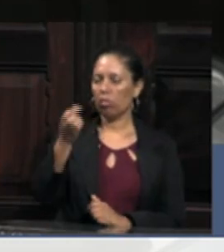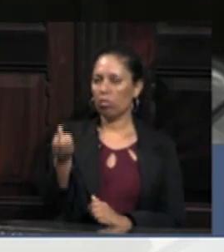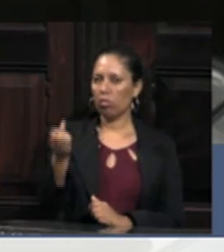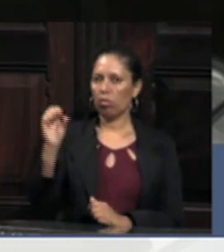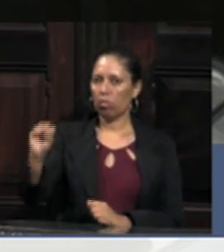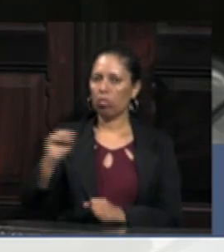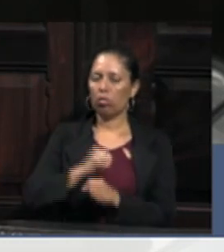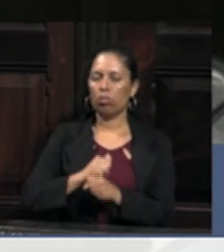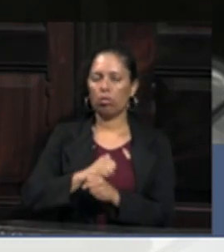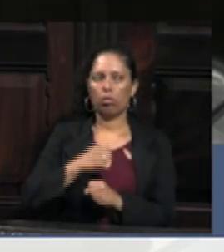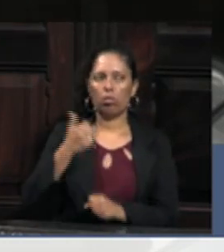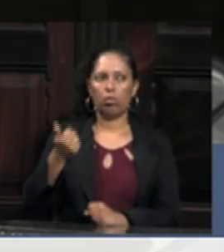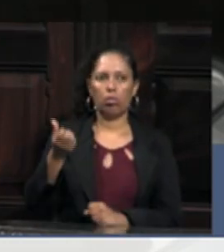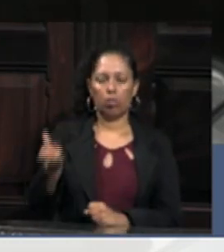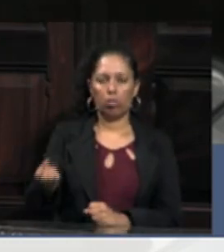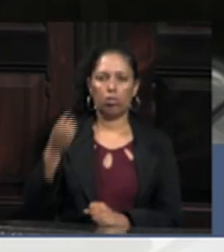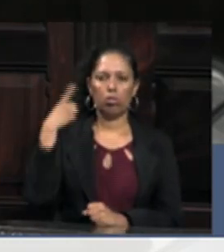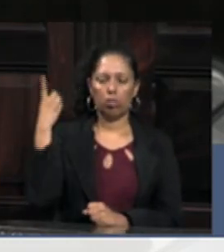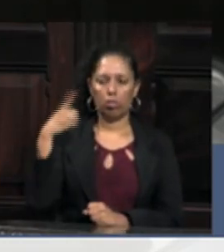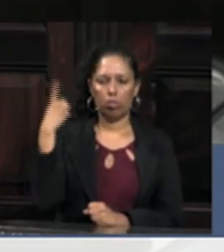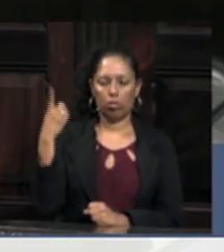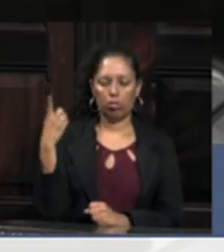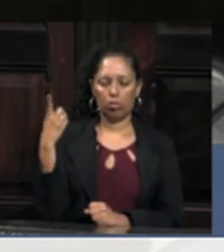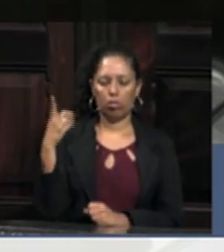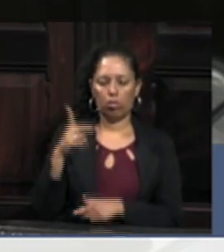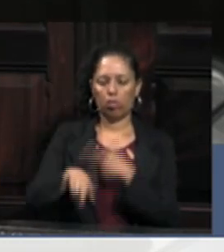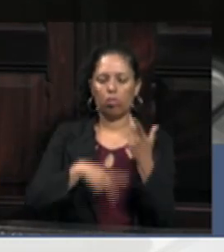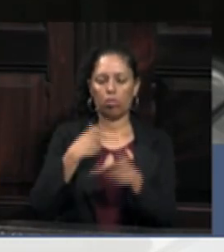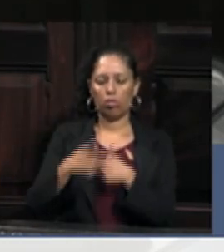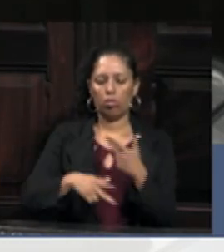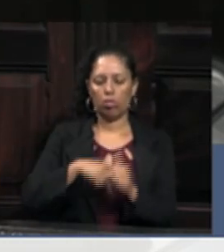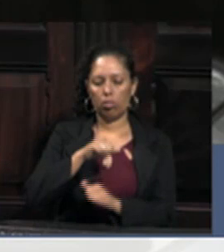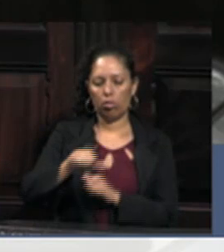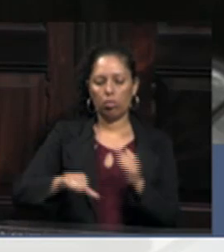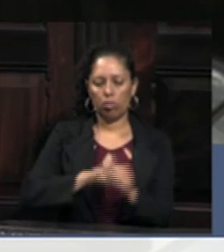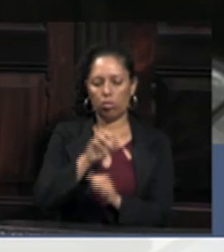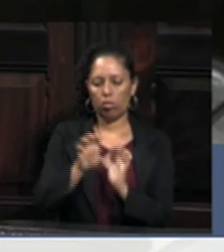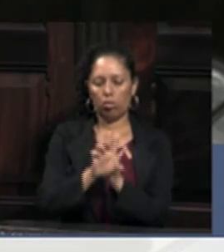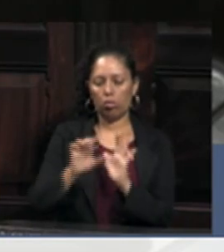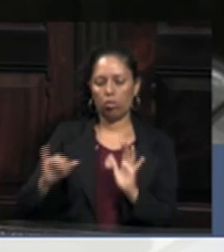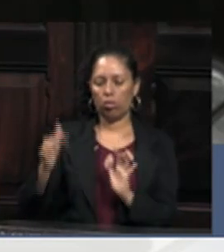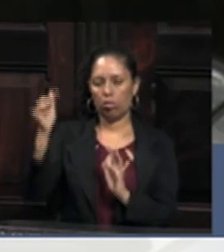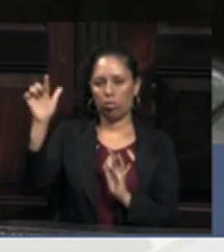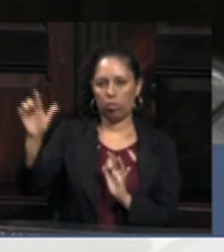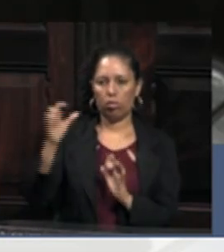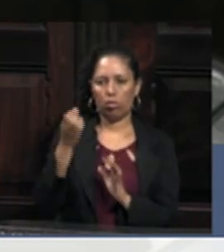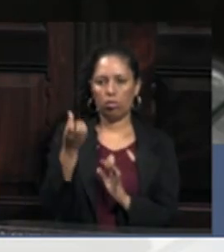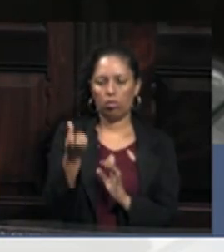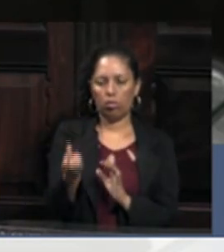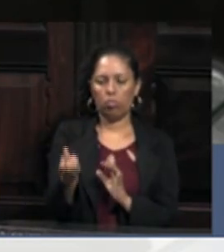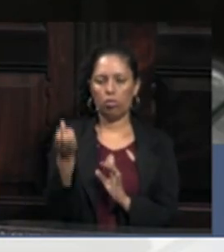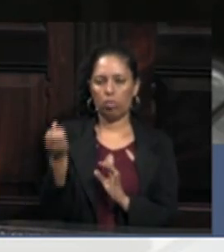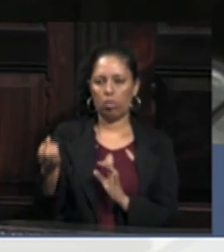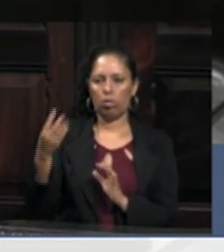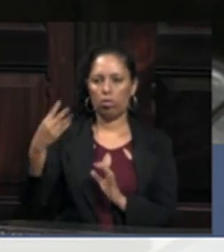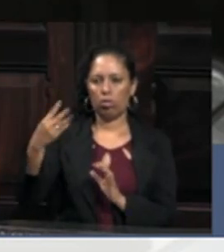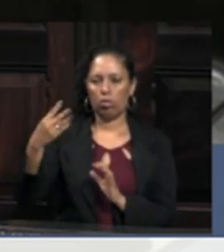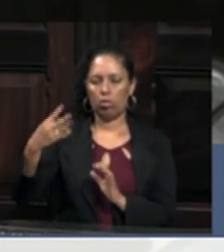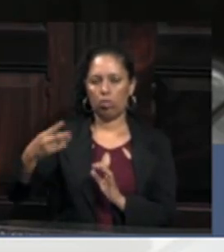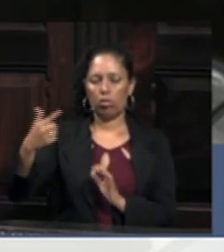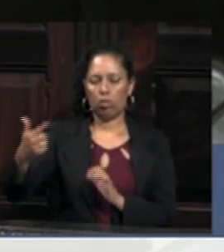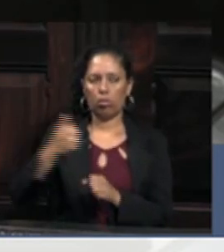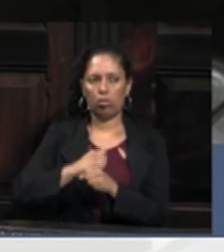1568 de 2016, de autoria do deputado Jorge Felipe Neto, que introduz alterações na Lei 6.642, de 18 de dezembro de